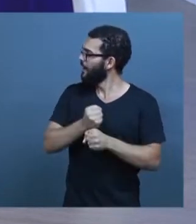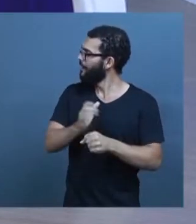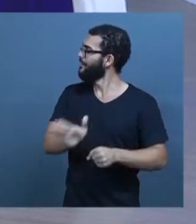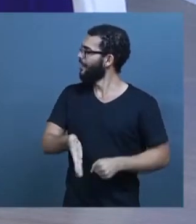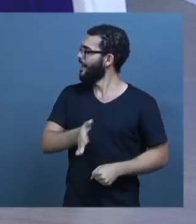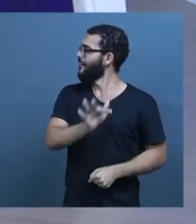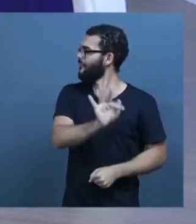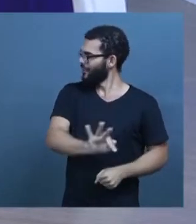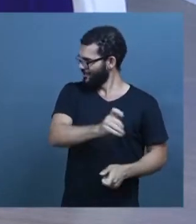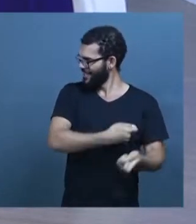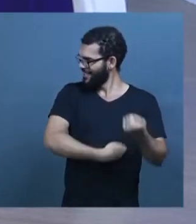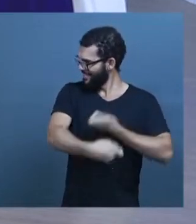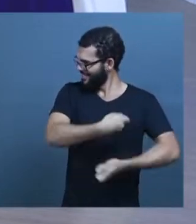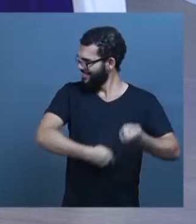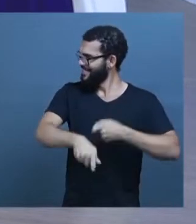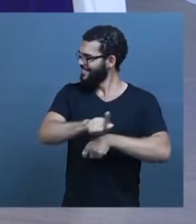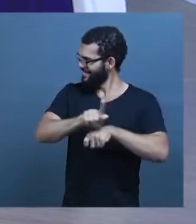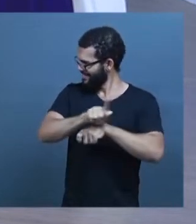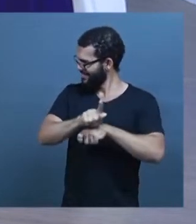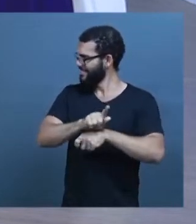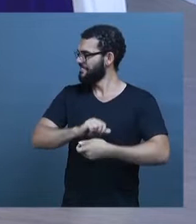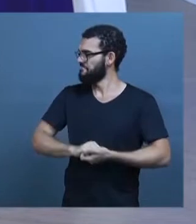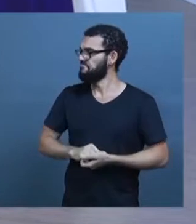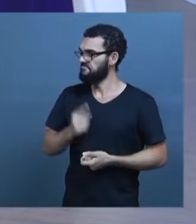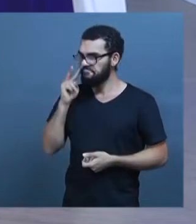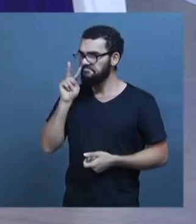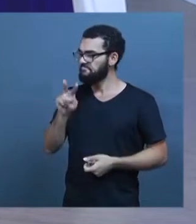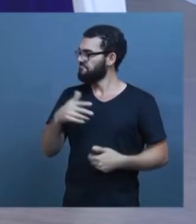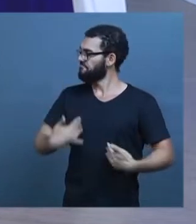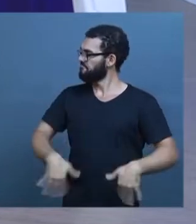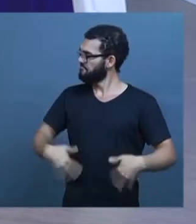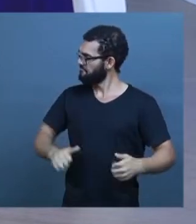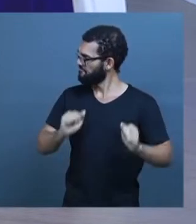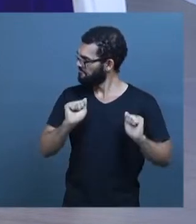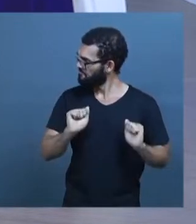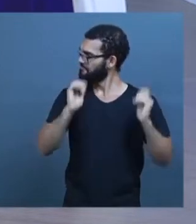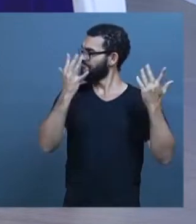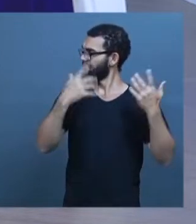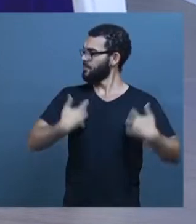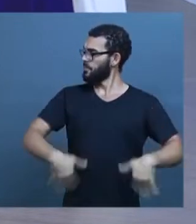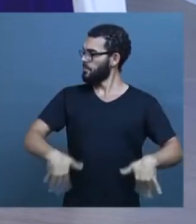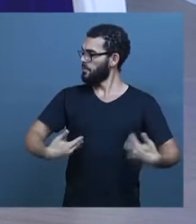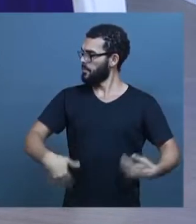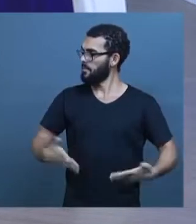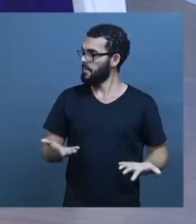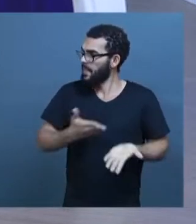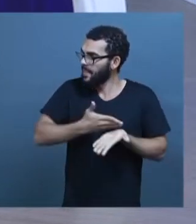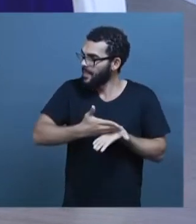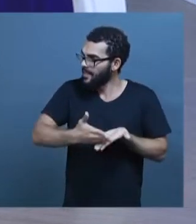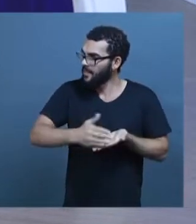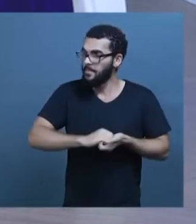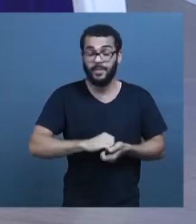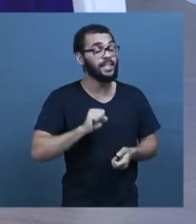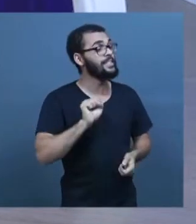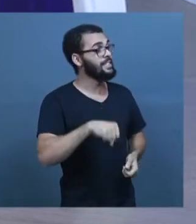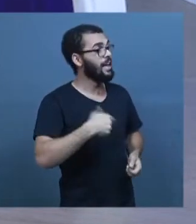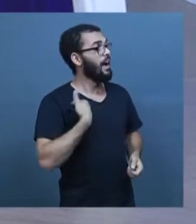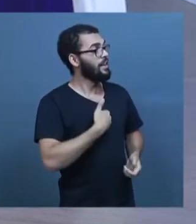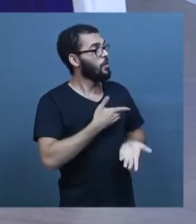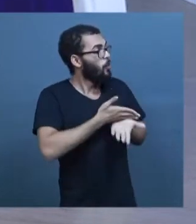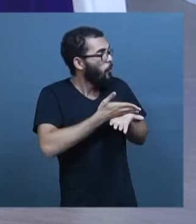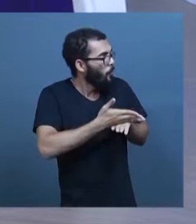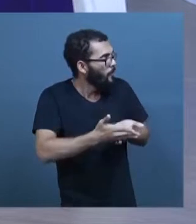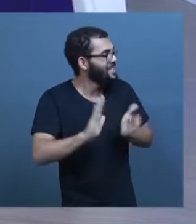Muito bacana, a festa hoje estava bonita. É o início de um momento de comemorações, né? Na realidade, hoje nós iniciamos as